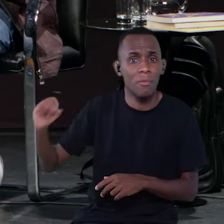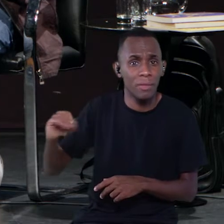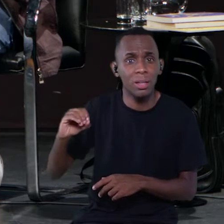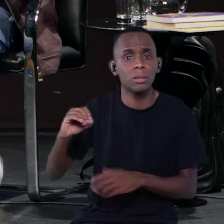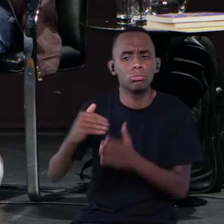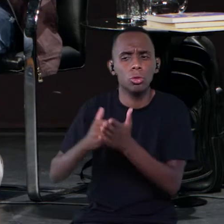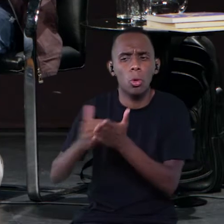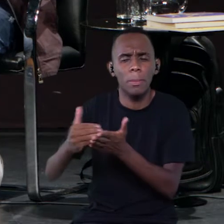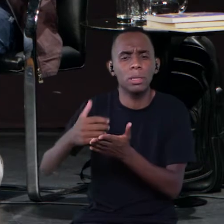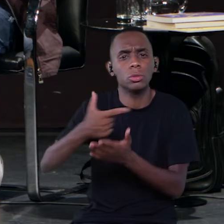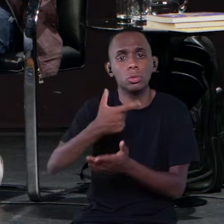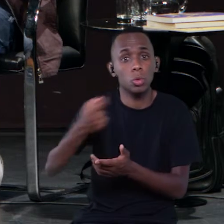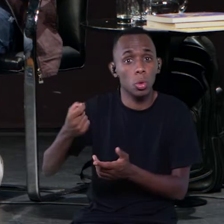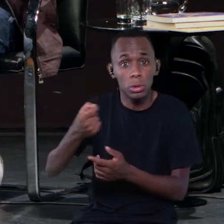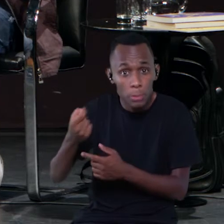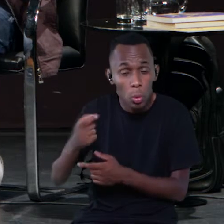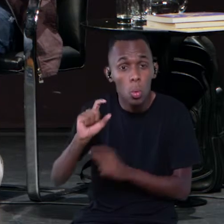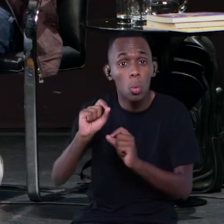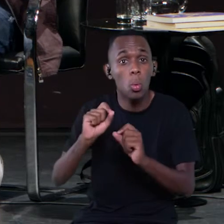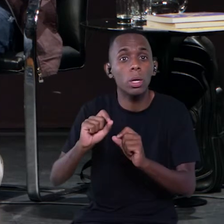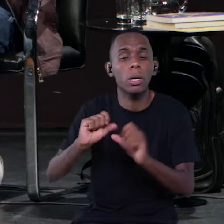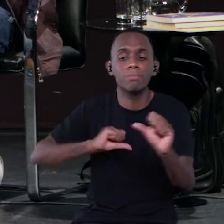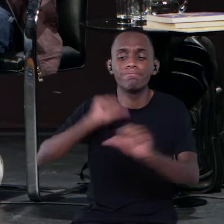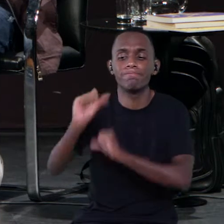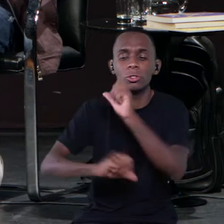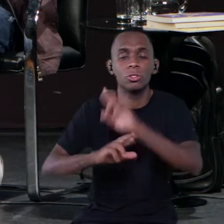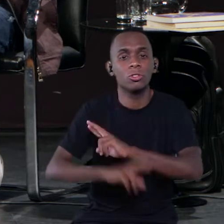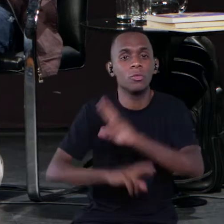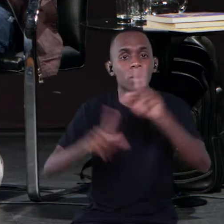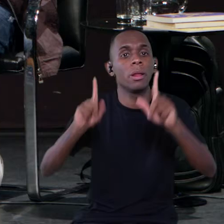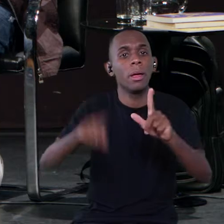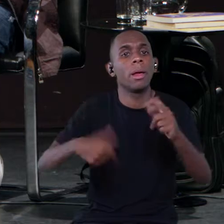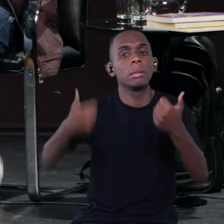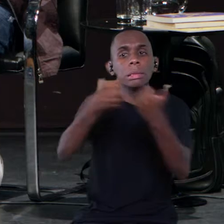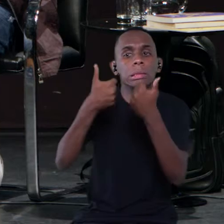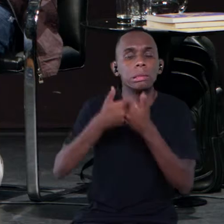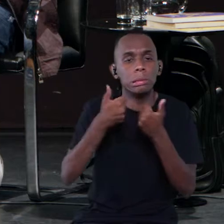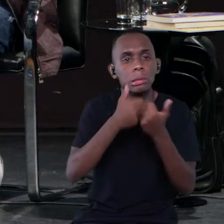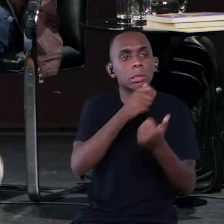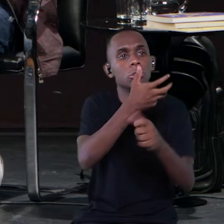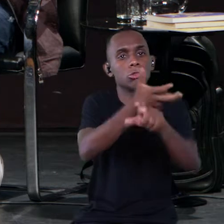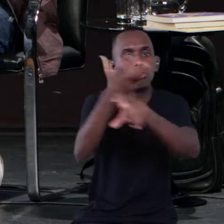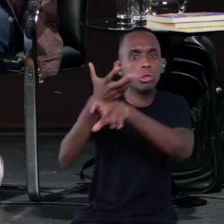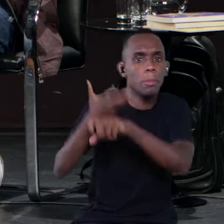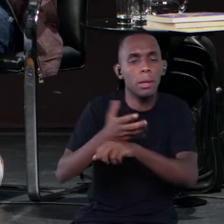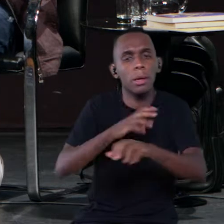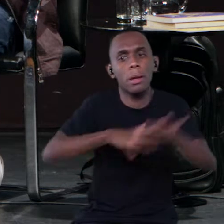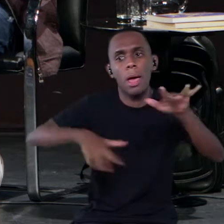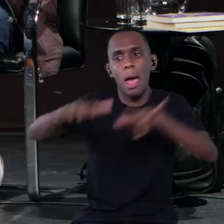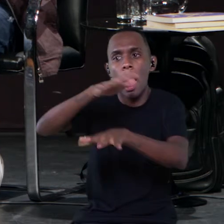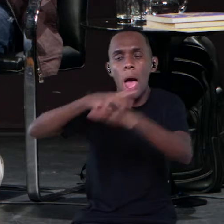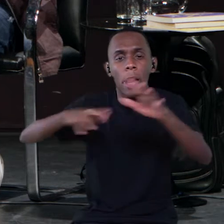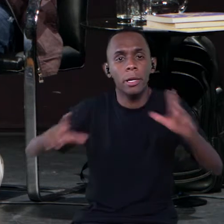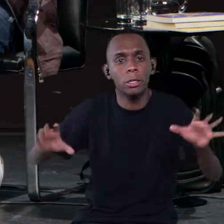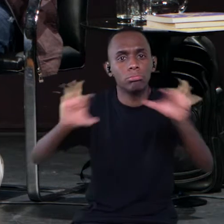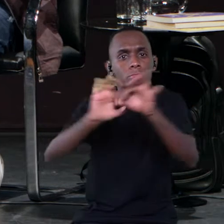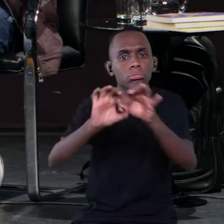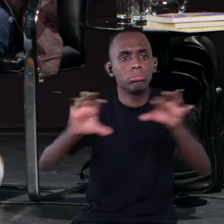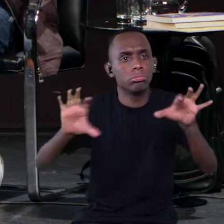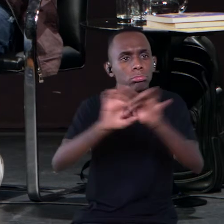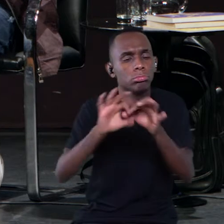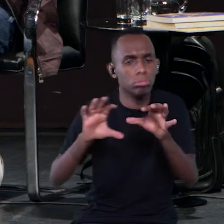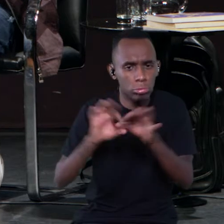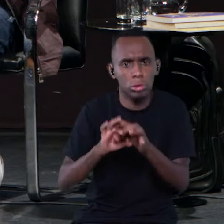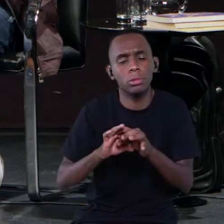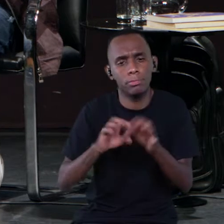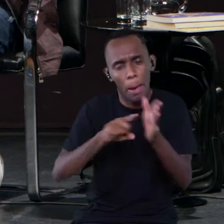anos 2000, a tônica era justamente o contrário, a aproximação de áreas diferenciadas, né? Você estabelecer intercâmbios de